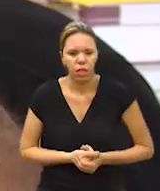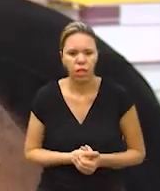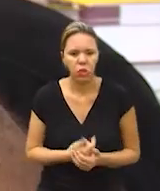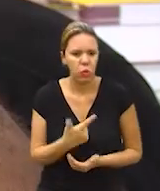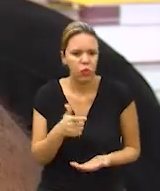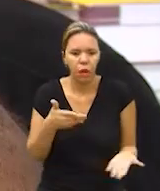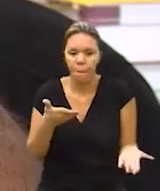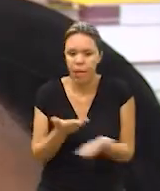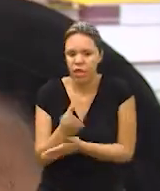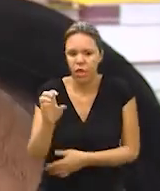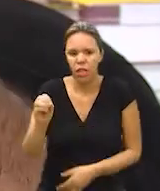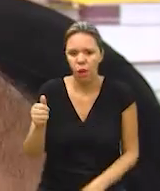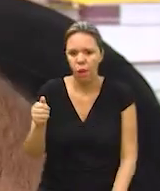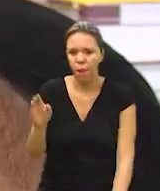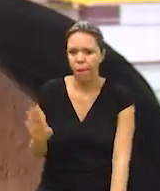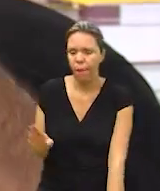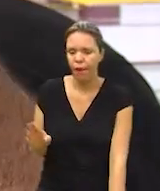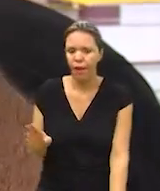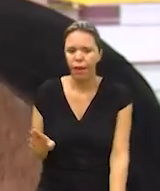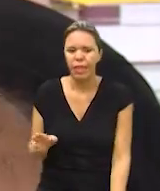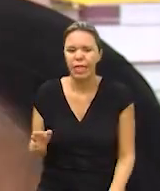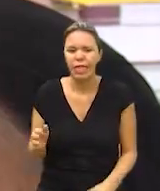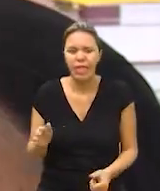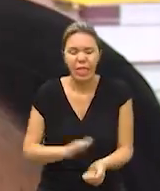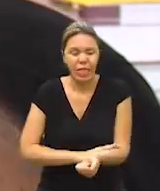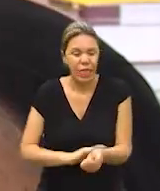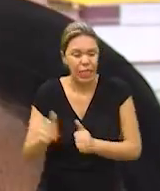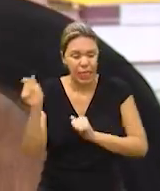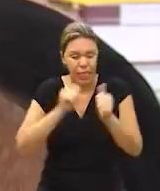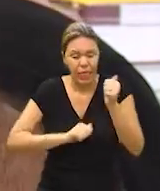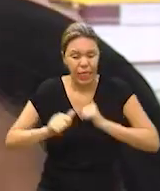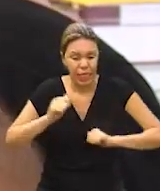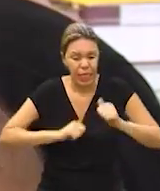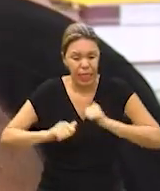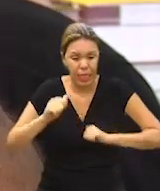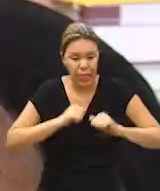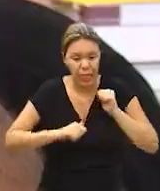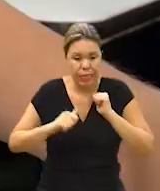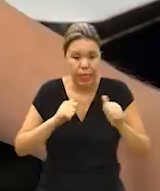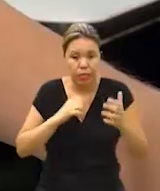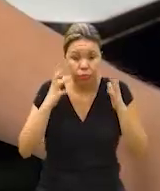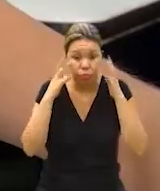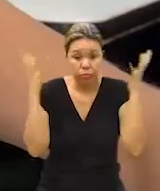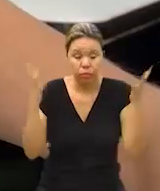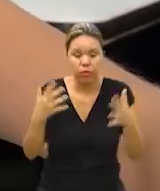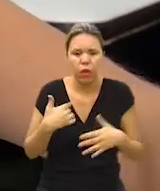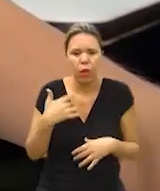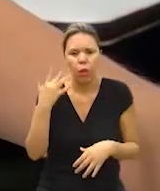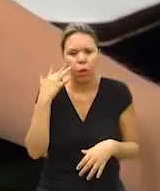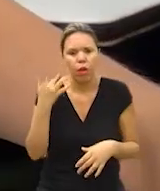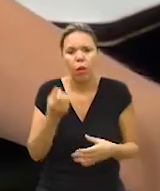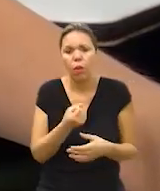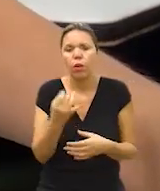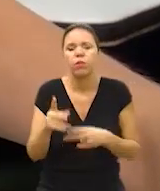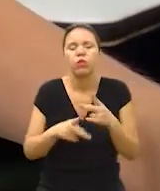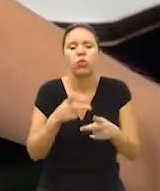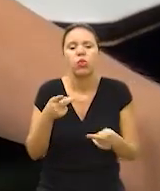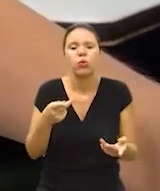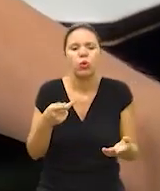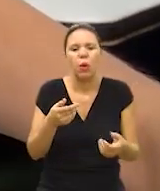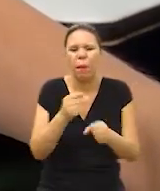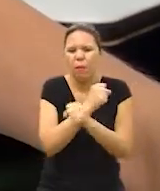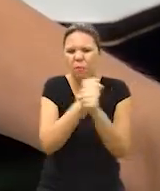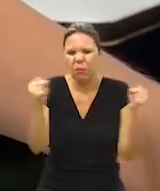tiver passado na OAB, né? Então, esse estresse psicológico, eu acho que ele é o que pega mais. Devido ao índice de reprova muito